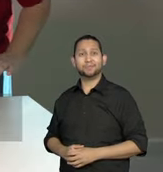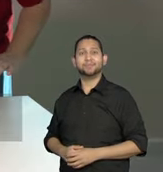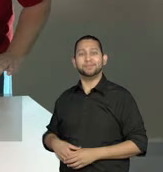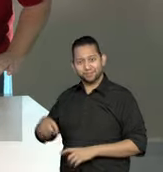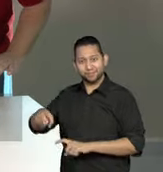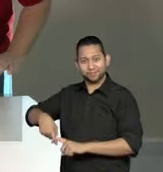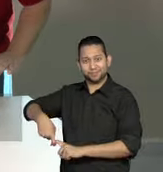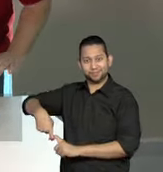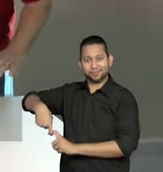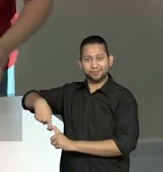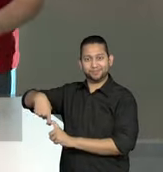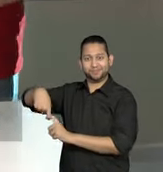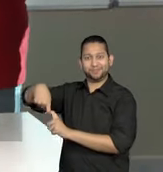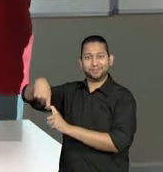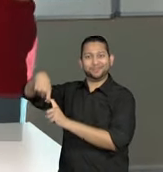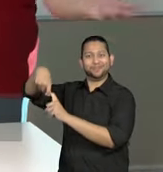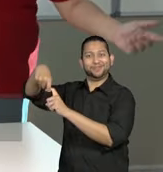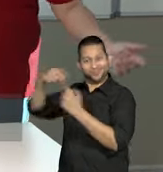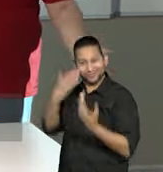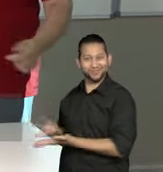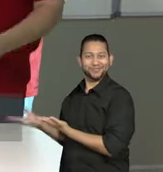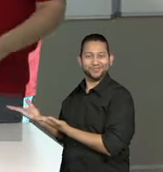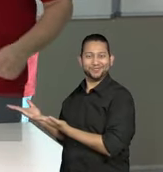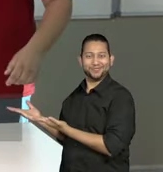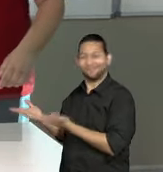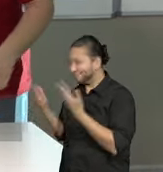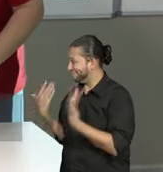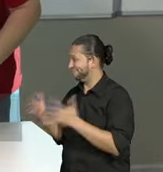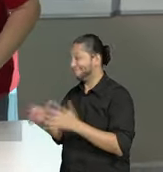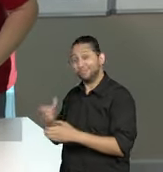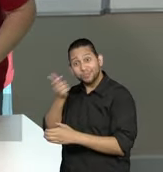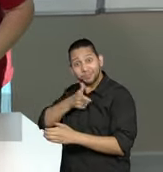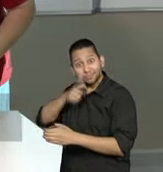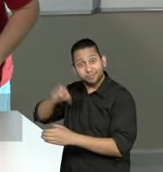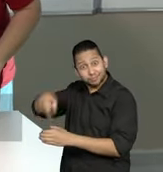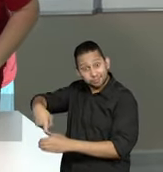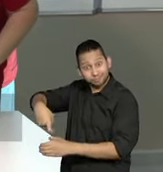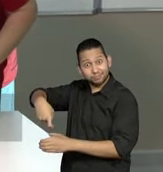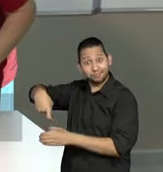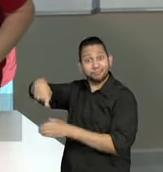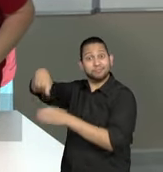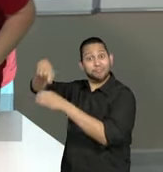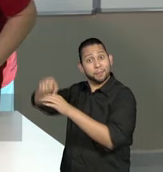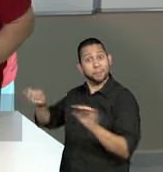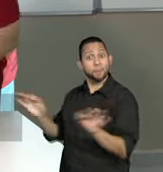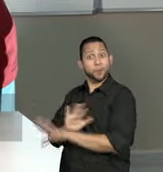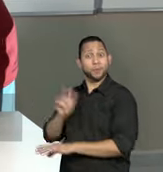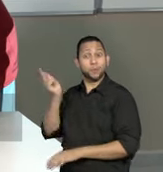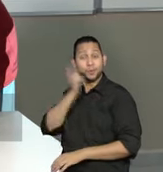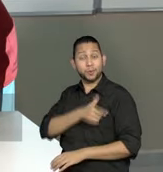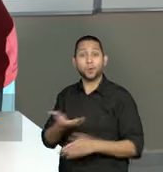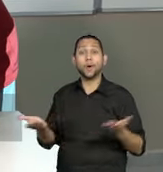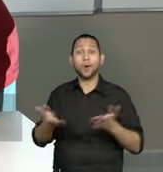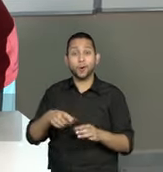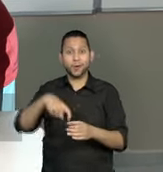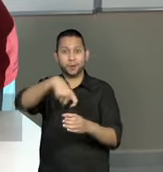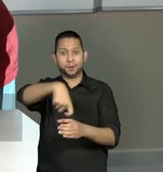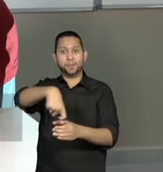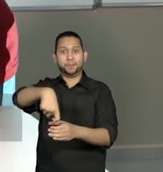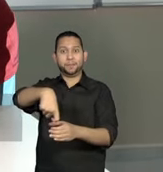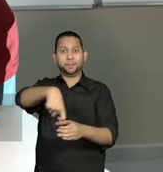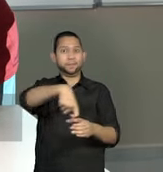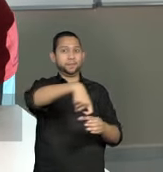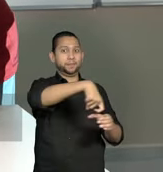nosso baldinho. Olha lá, o baldinho subiu. Agora vamos tentar girar